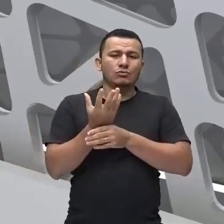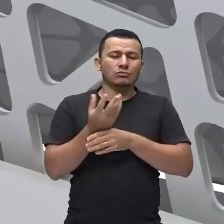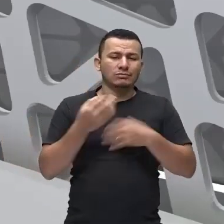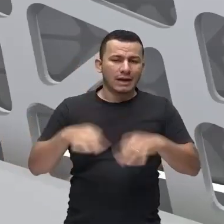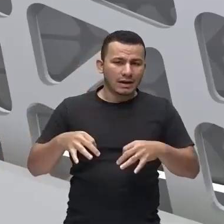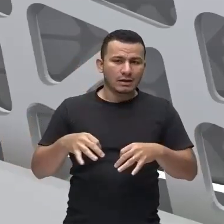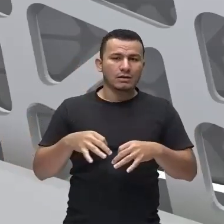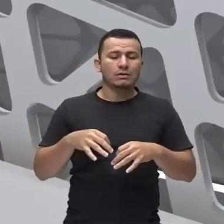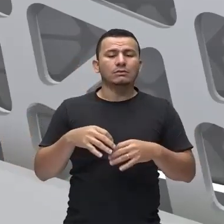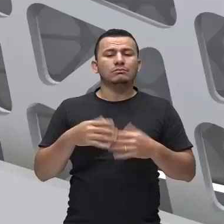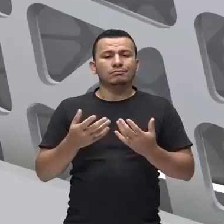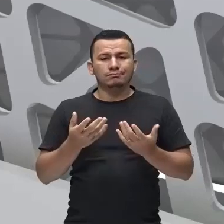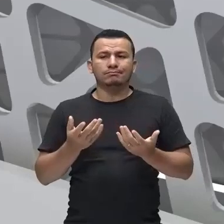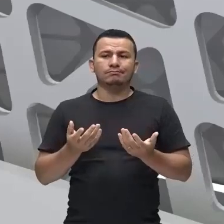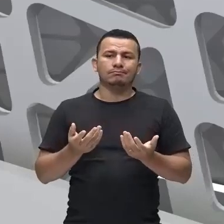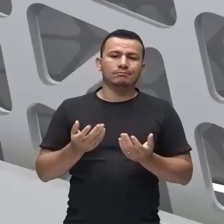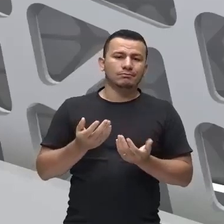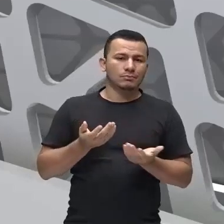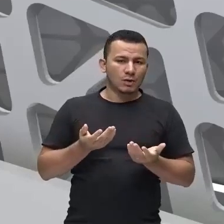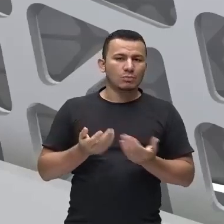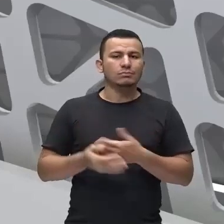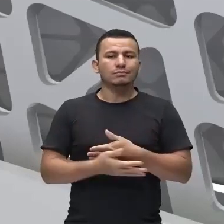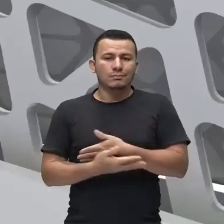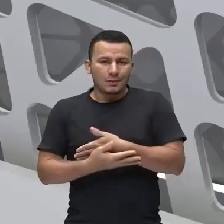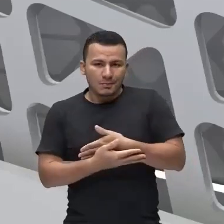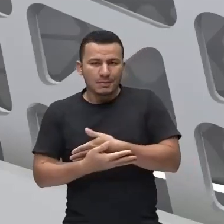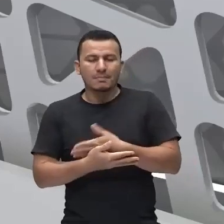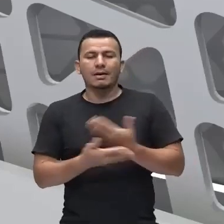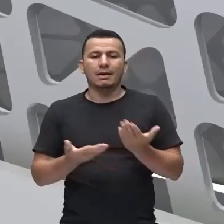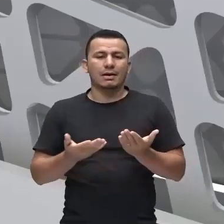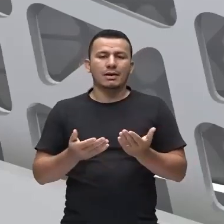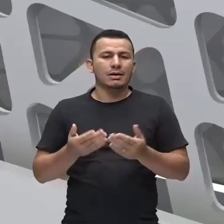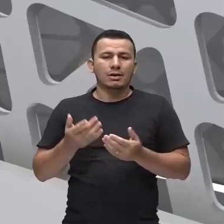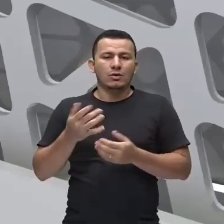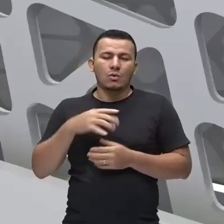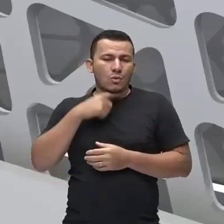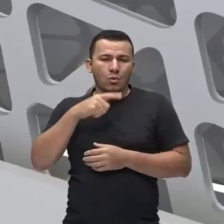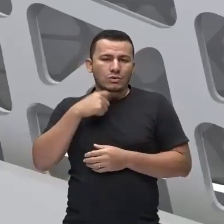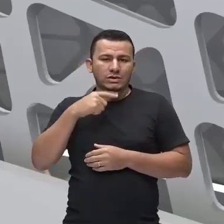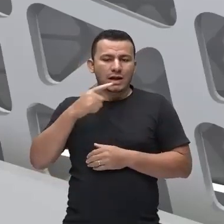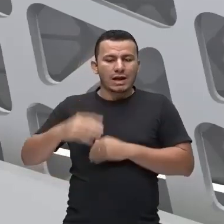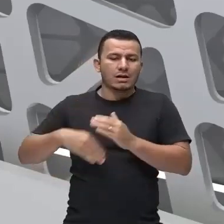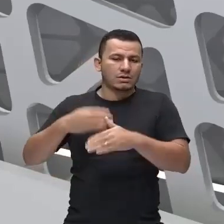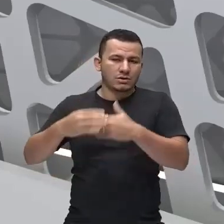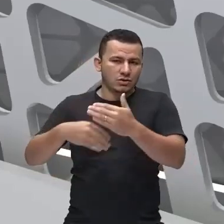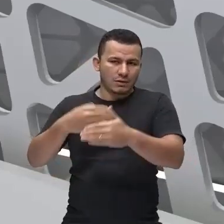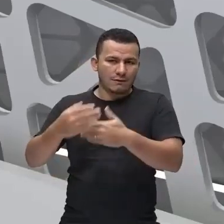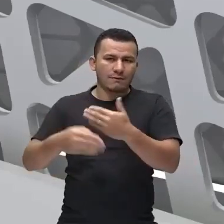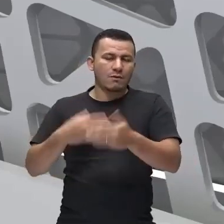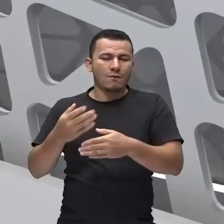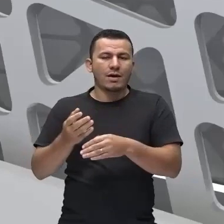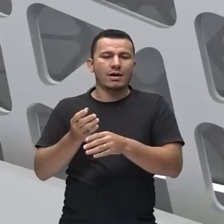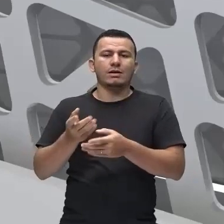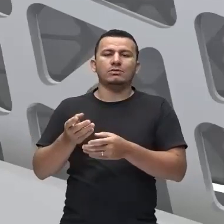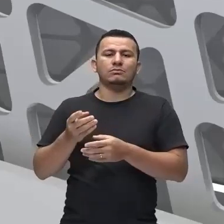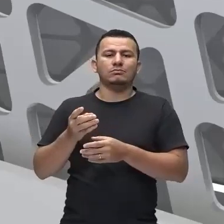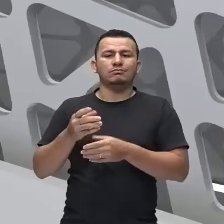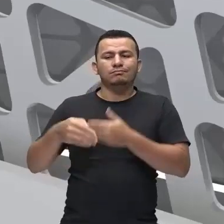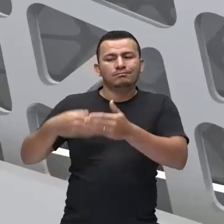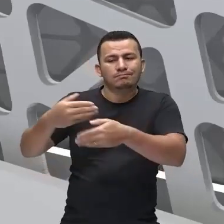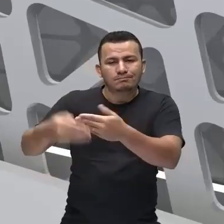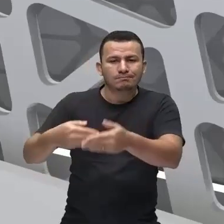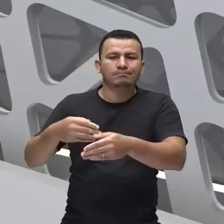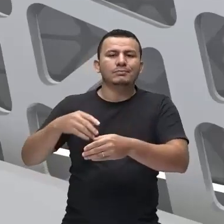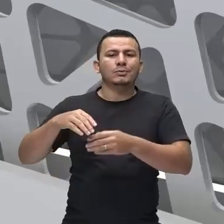corretamente, esse organismo, esse indivíduo, ele não consegue desenvolver por muitos dias e